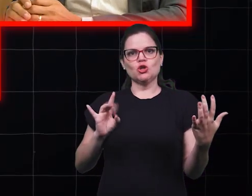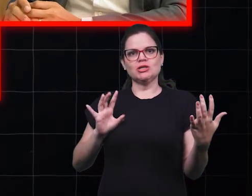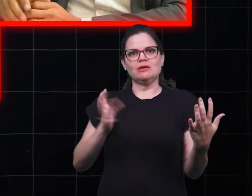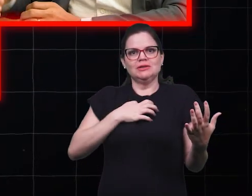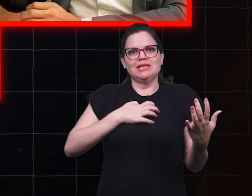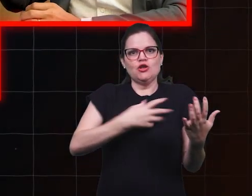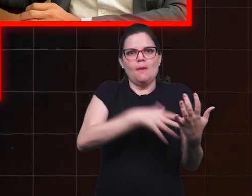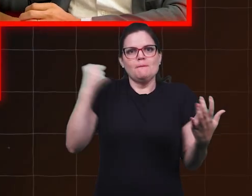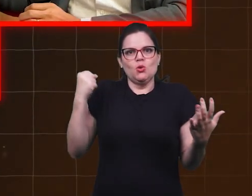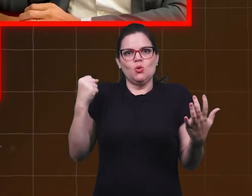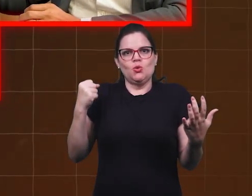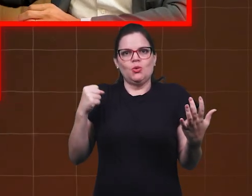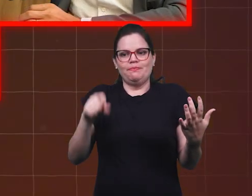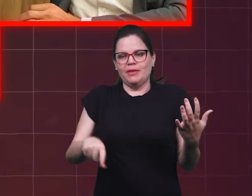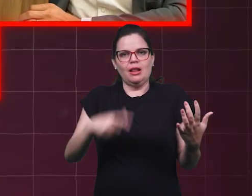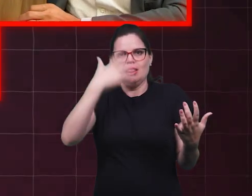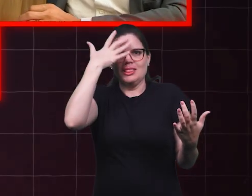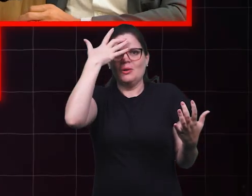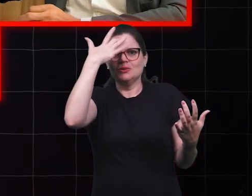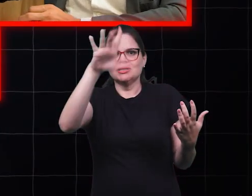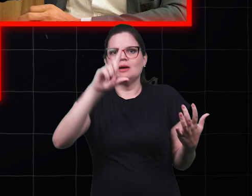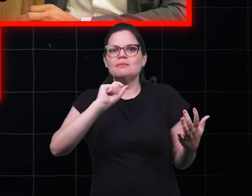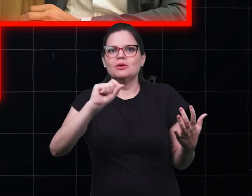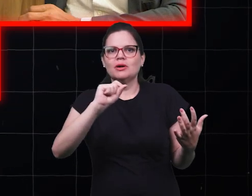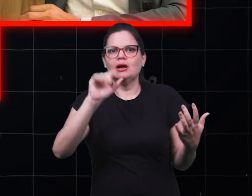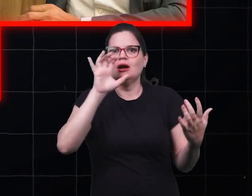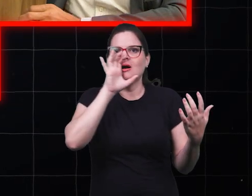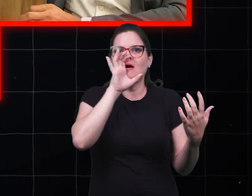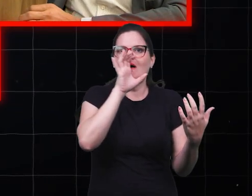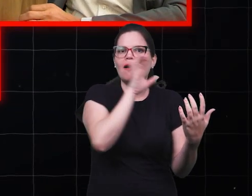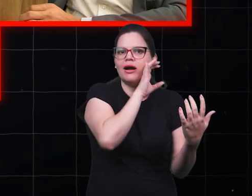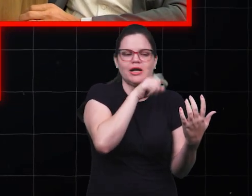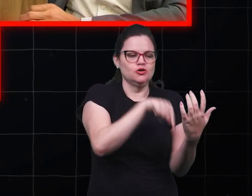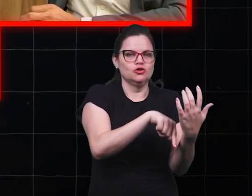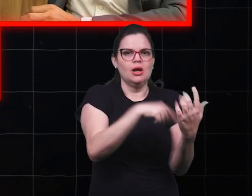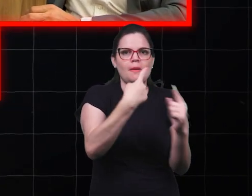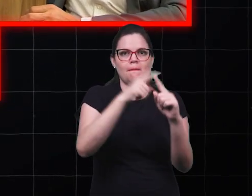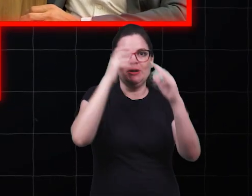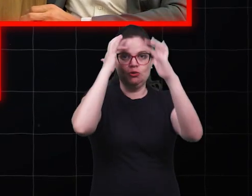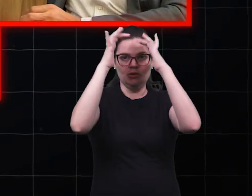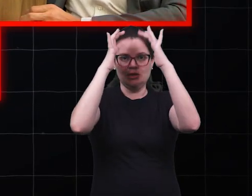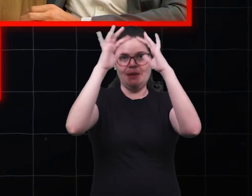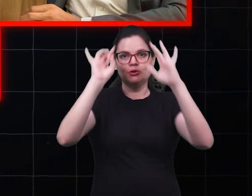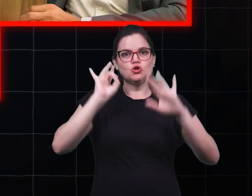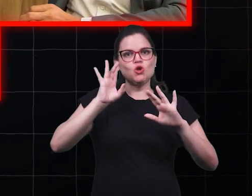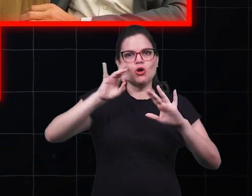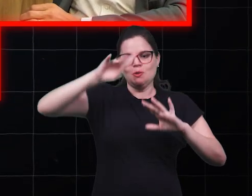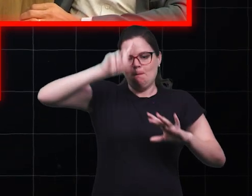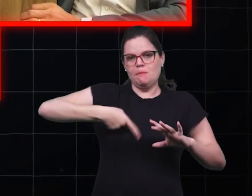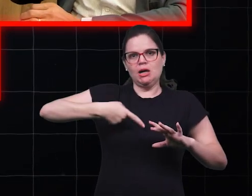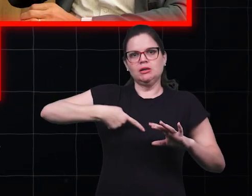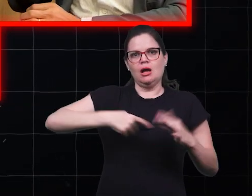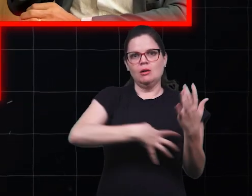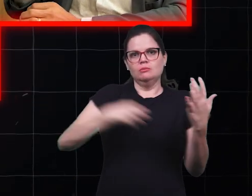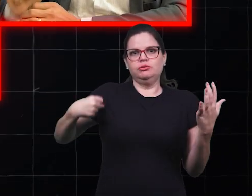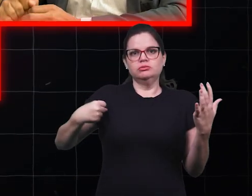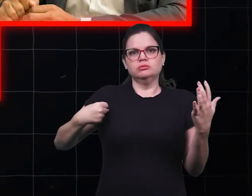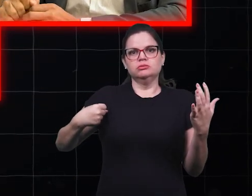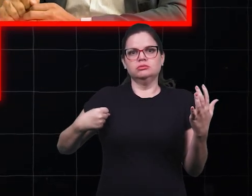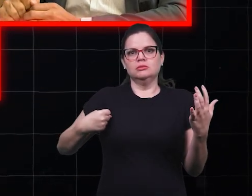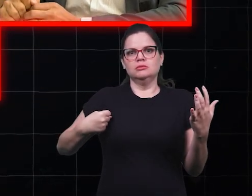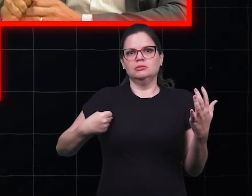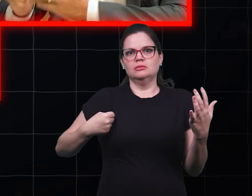criança, mesmo sem saber que a sua mão vai se queimar, o cérebro vai dar uma ordem, para que a mão seja